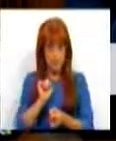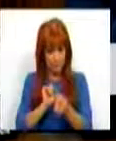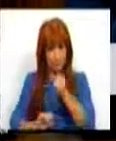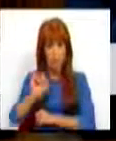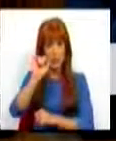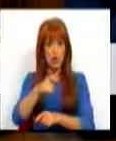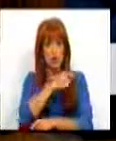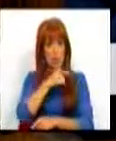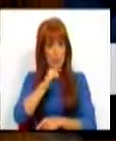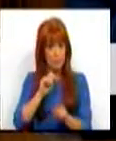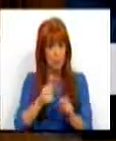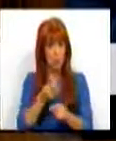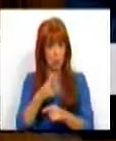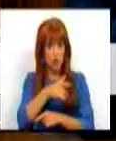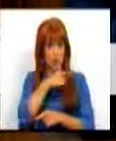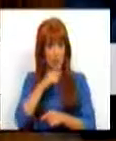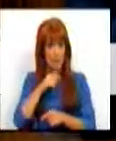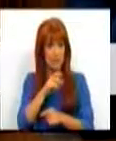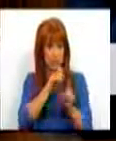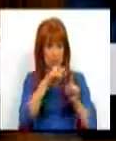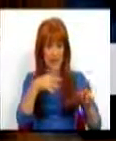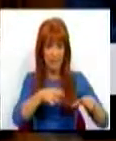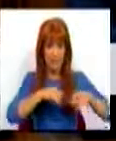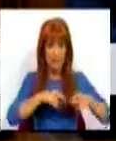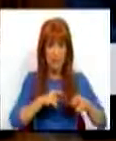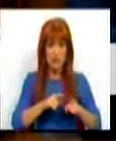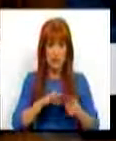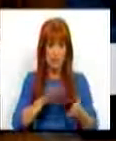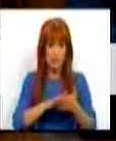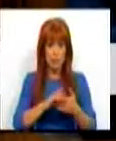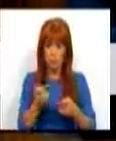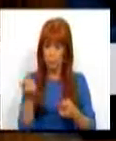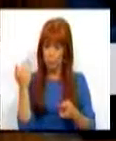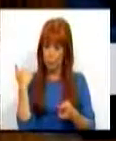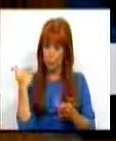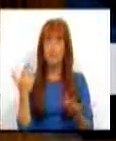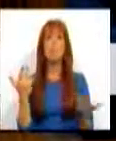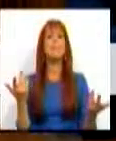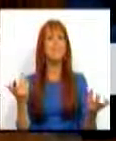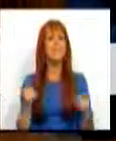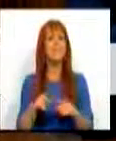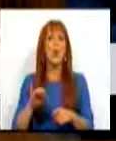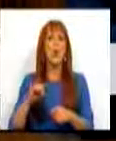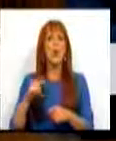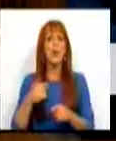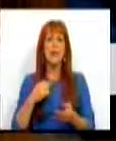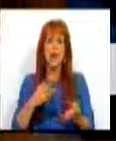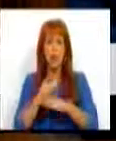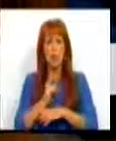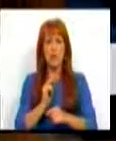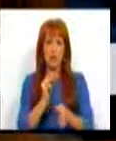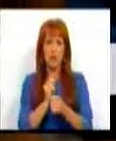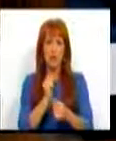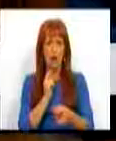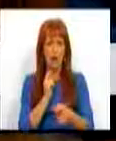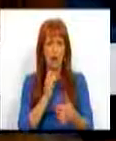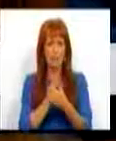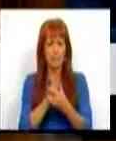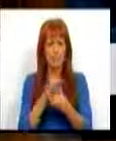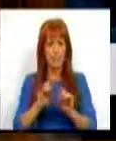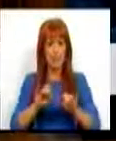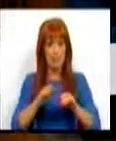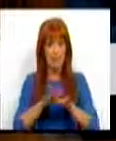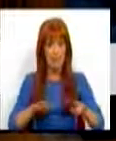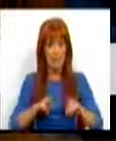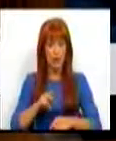no veículo. Nesse sentido, o processo que depois da medida de resolução e que o Estado português assumiu